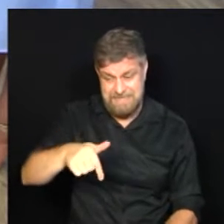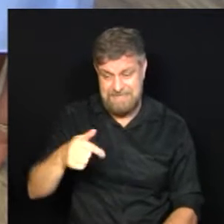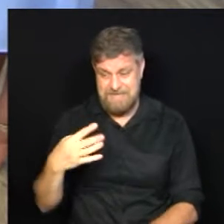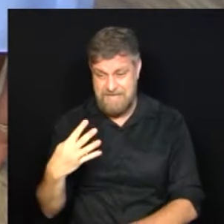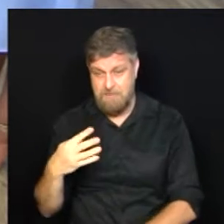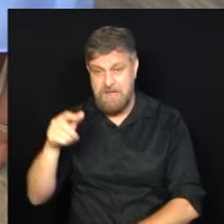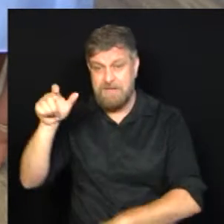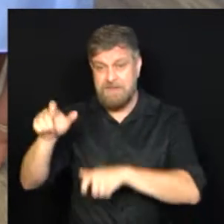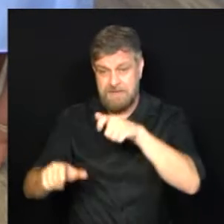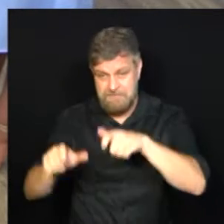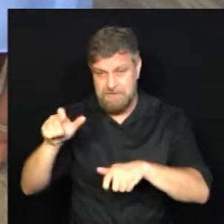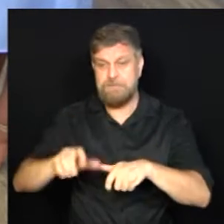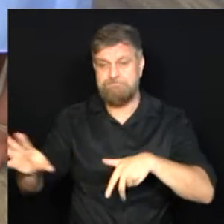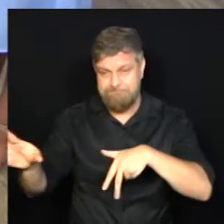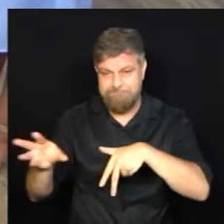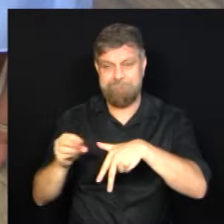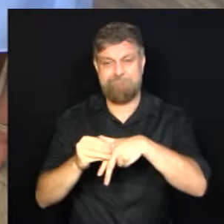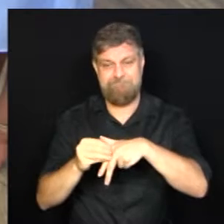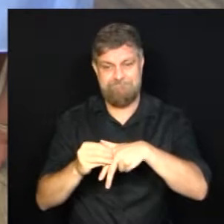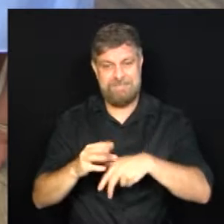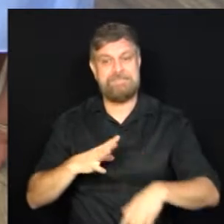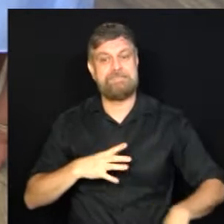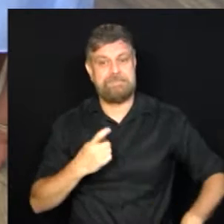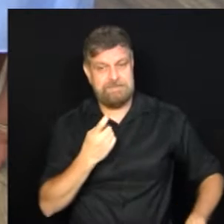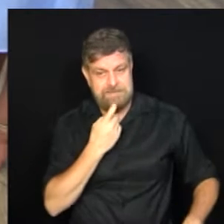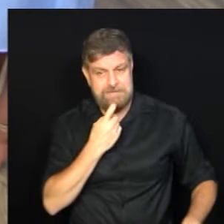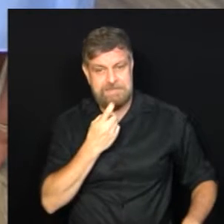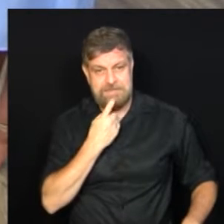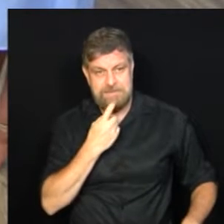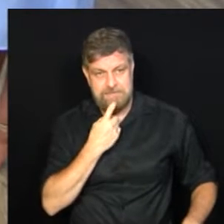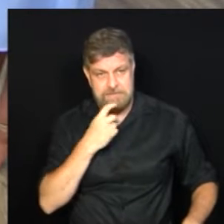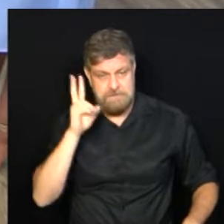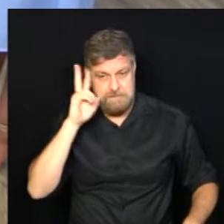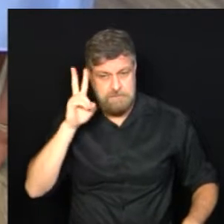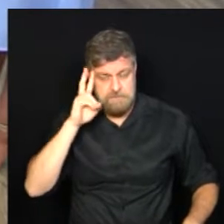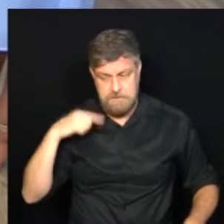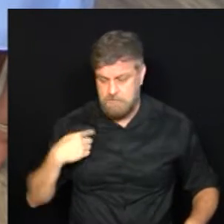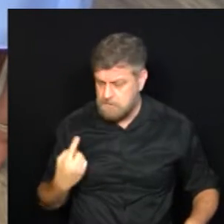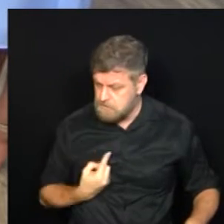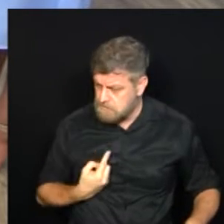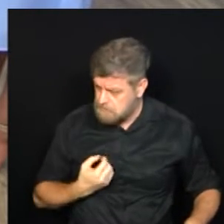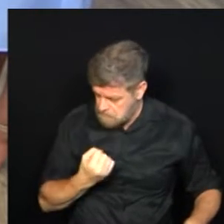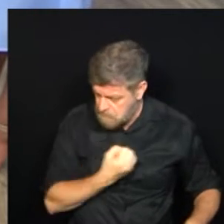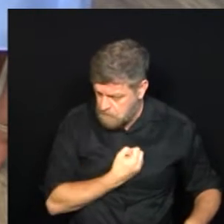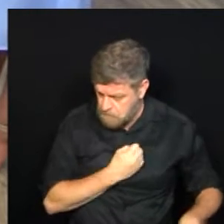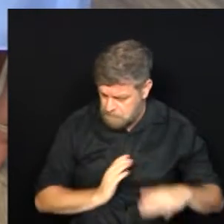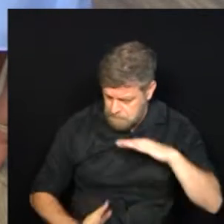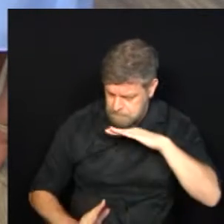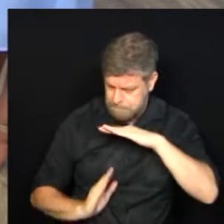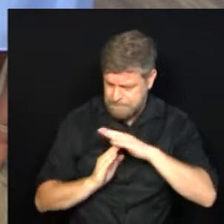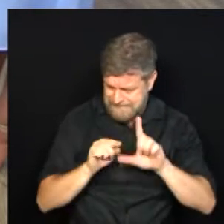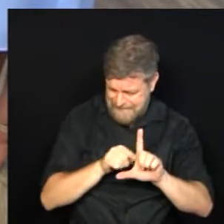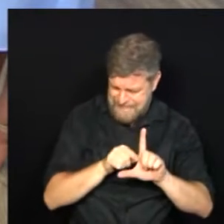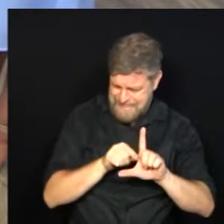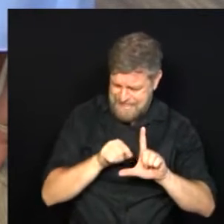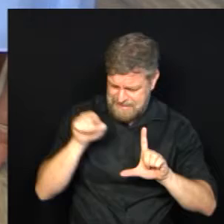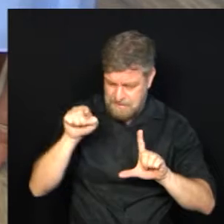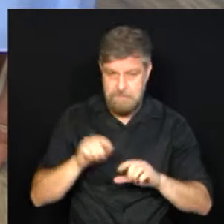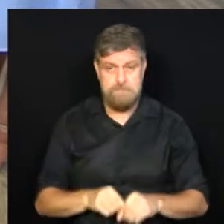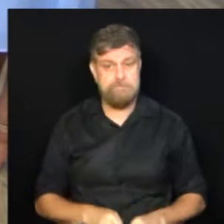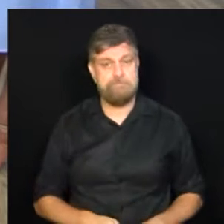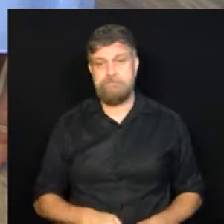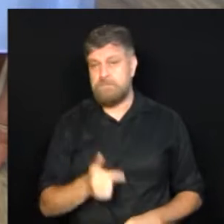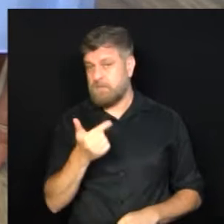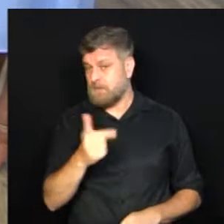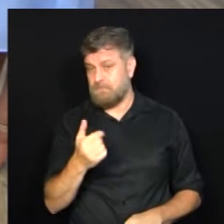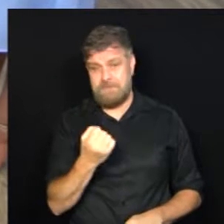774 casos confirmados só em Campinas. Eu não lembro da gente chegar a este número em Minas. Nós não